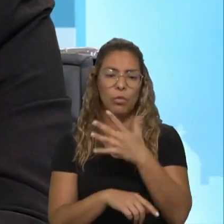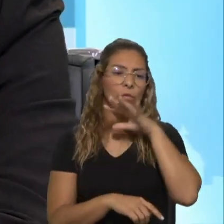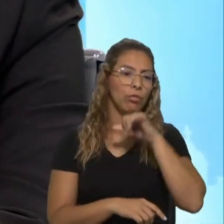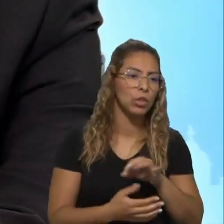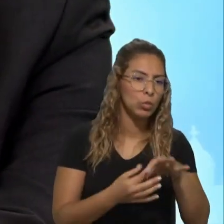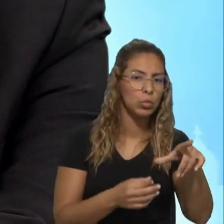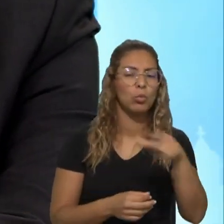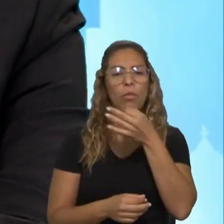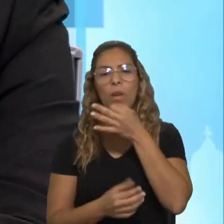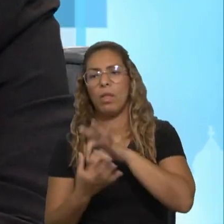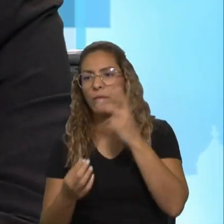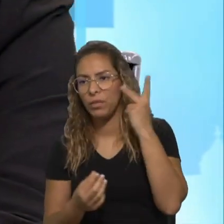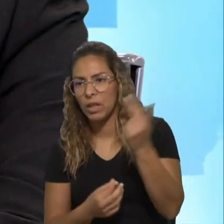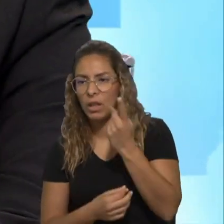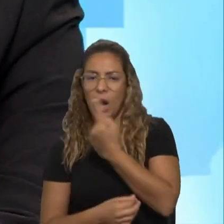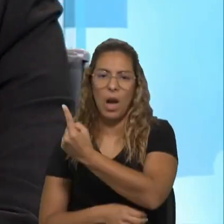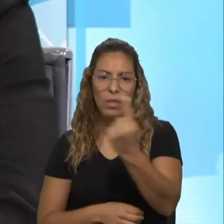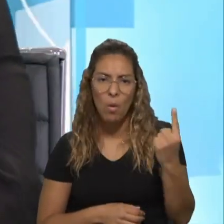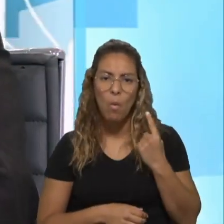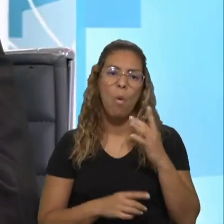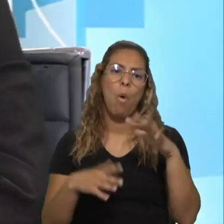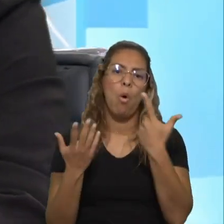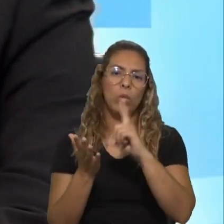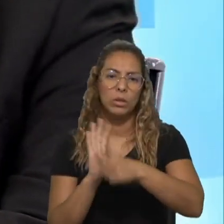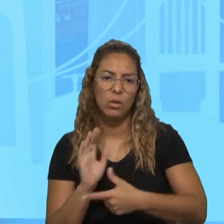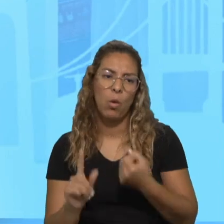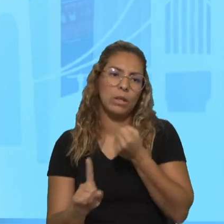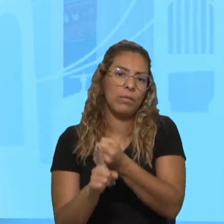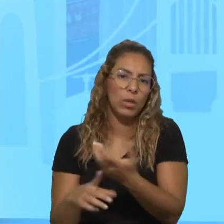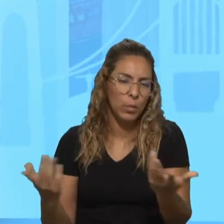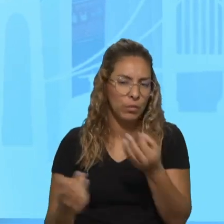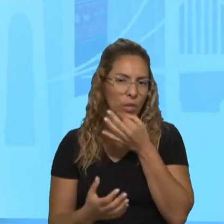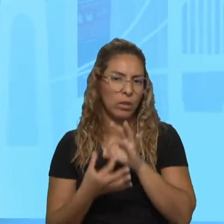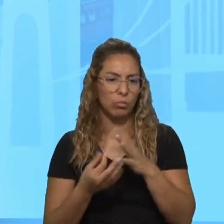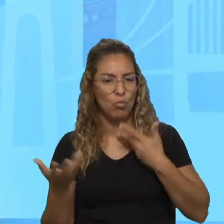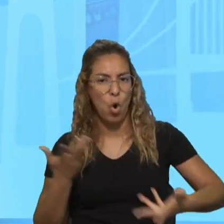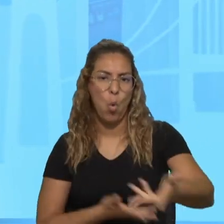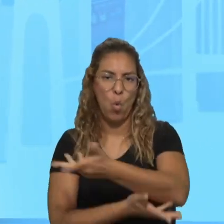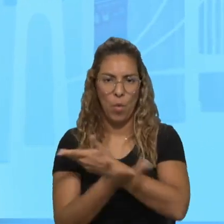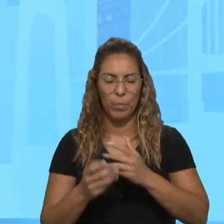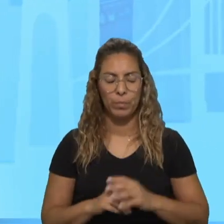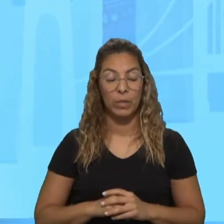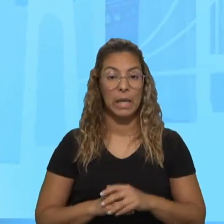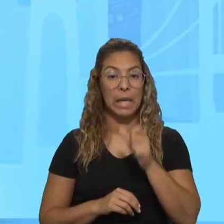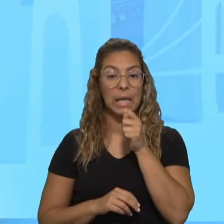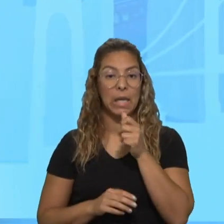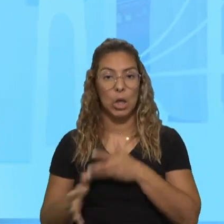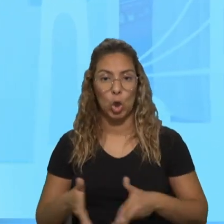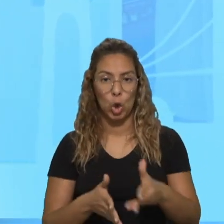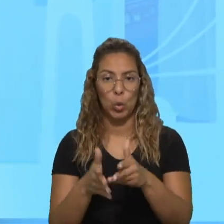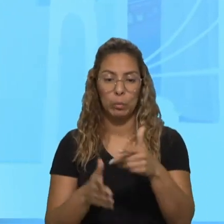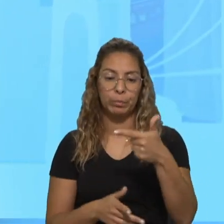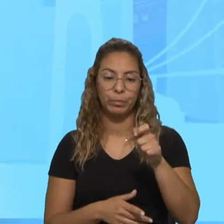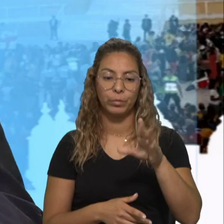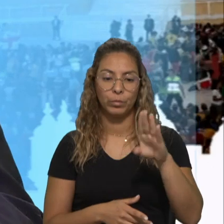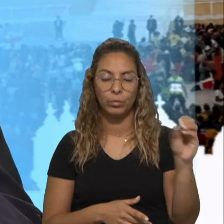vida, já se está a falar de ideias, de desafios. É muito bonito. Coronel Alpedrinha, o Rio Tejo faz parte destas vigararias, da vigararia do Eiras,